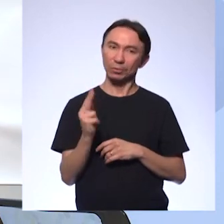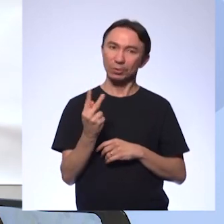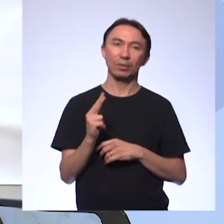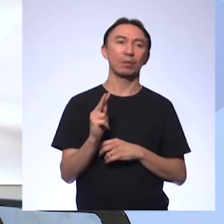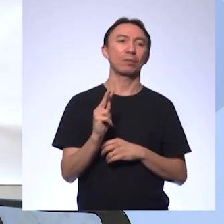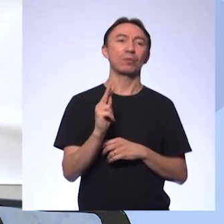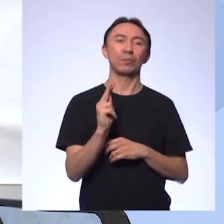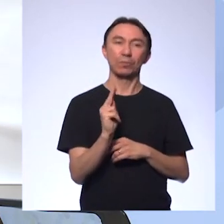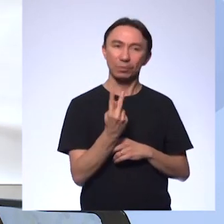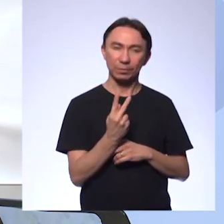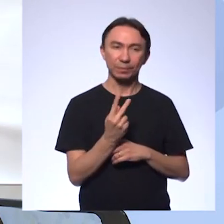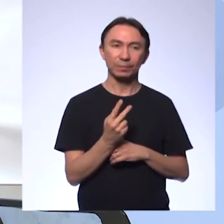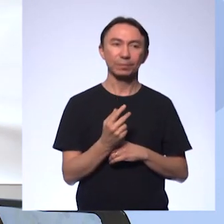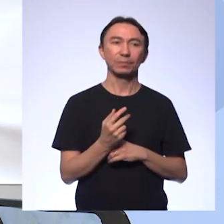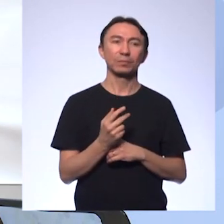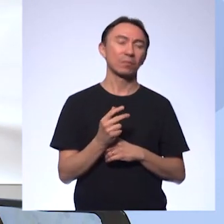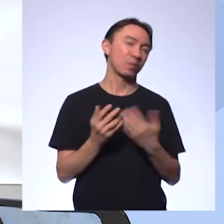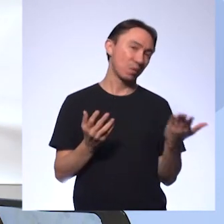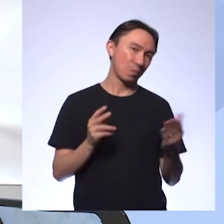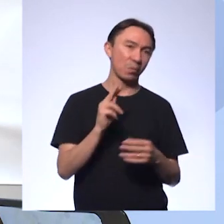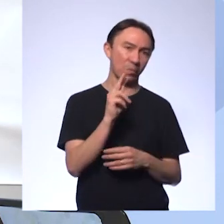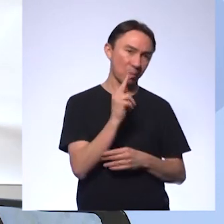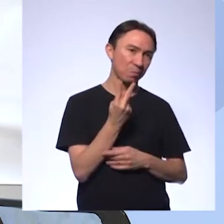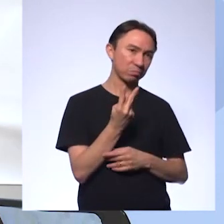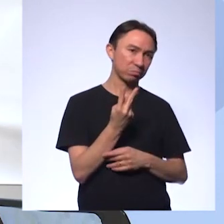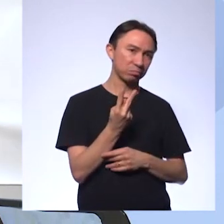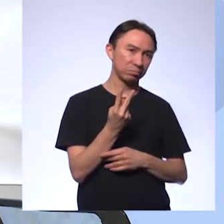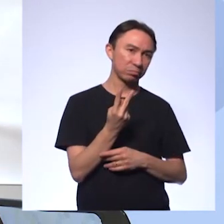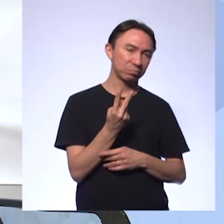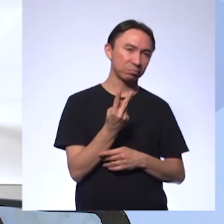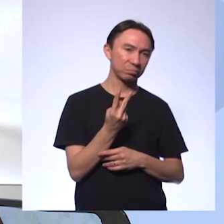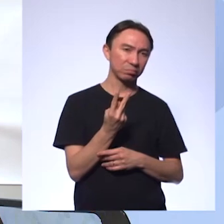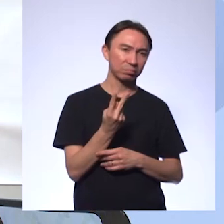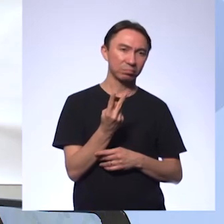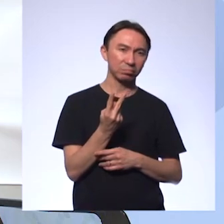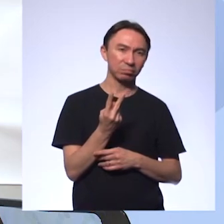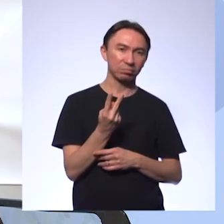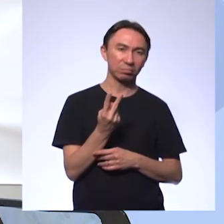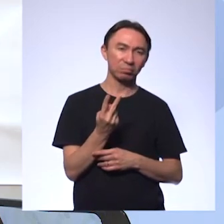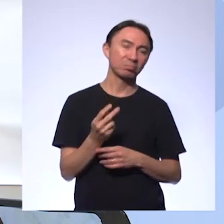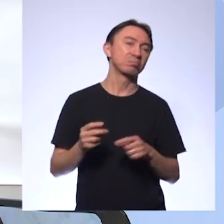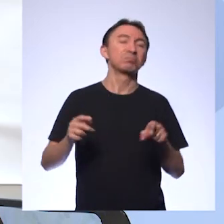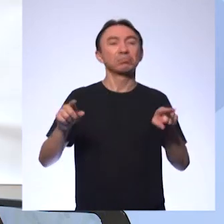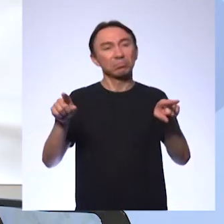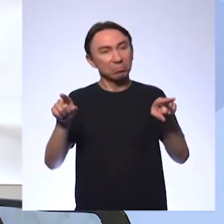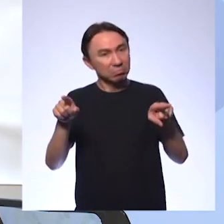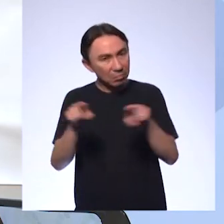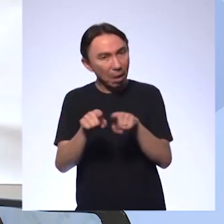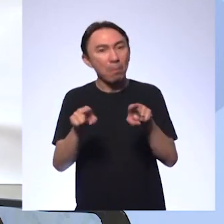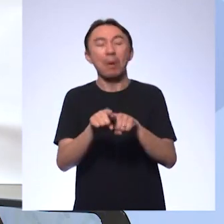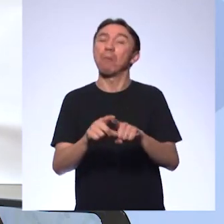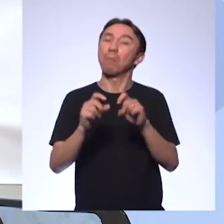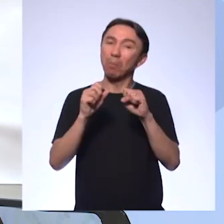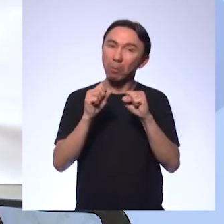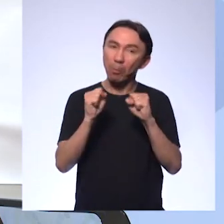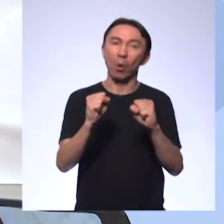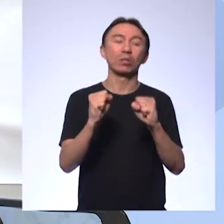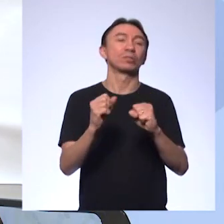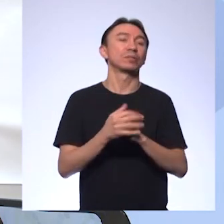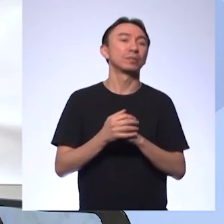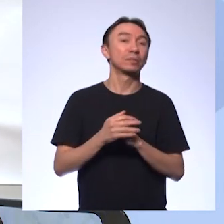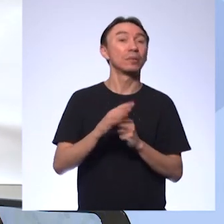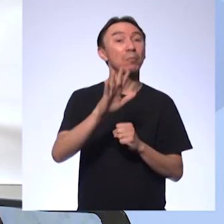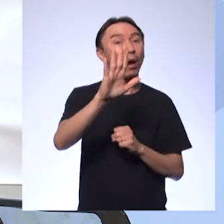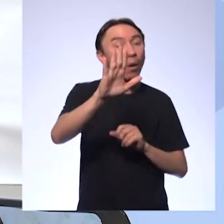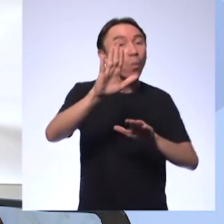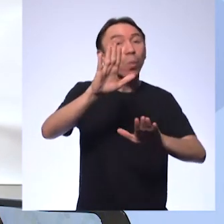outro, outro e outro. É um suposto composto também. Só que, pessoal,